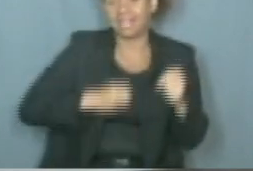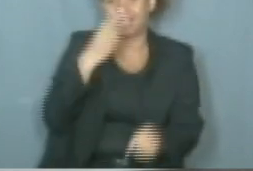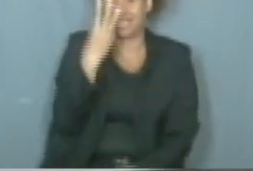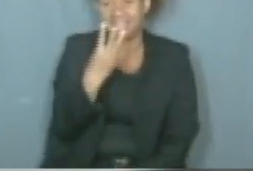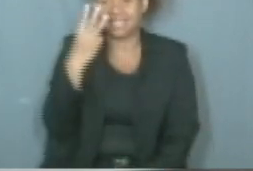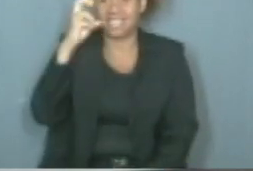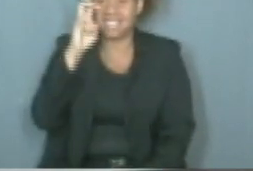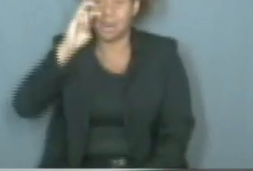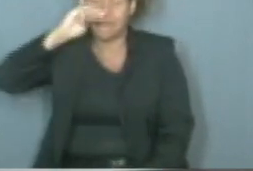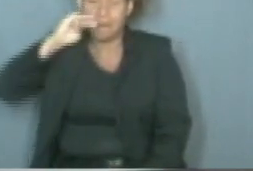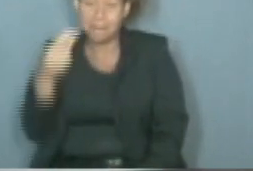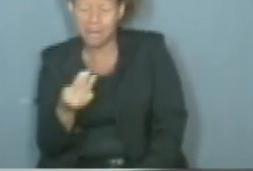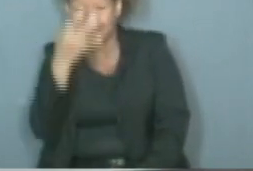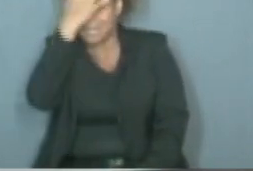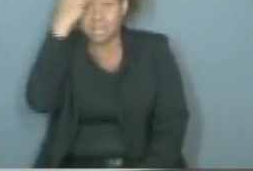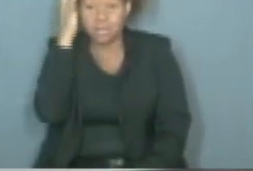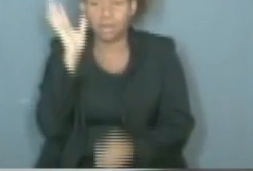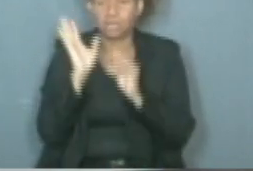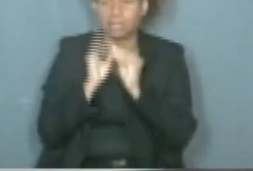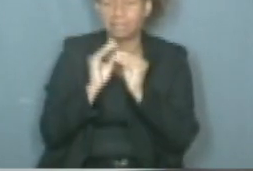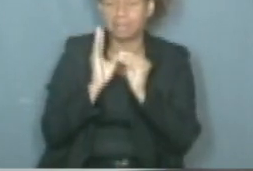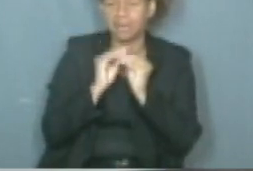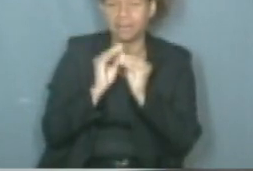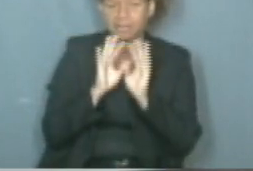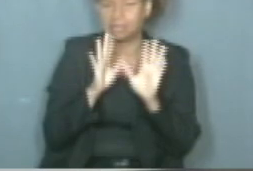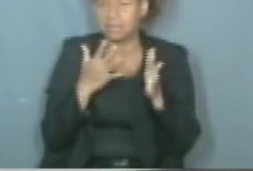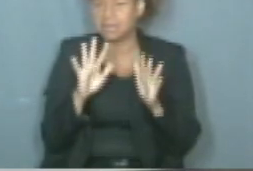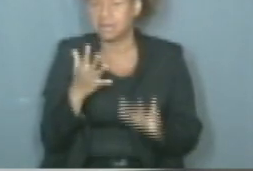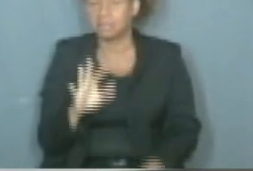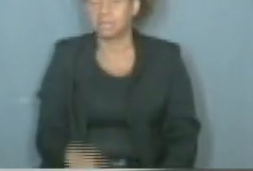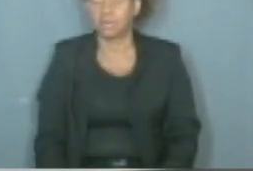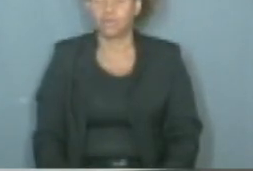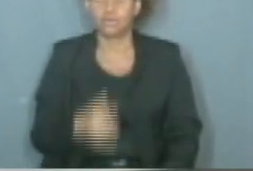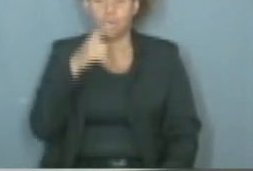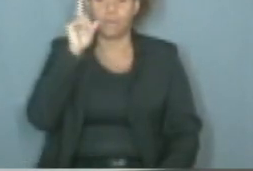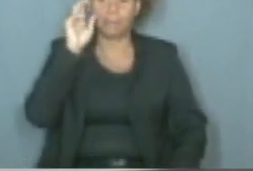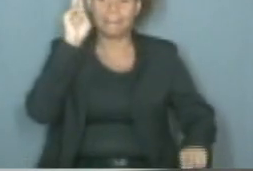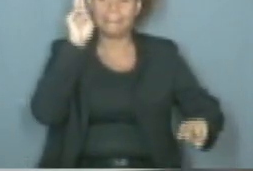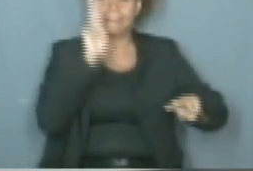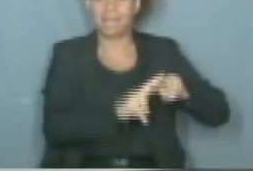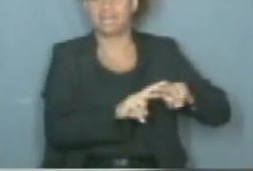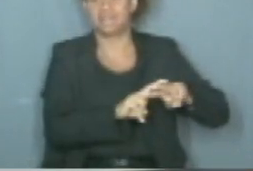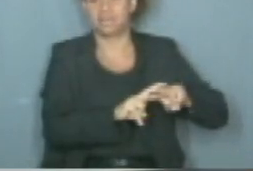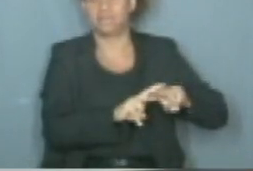mínimo. Esse homem foi preso.